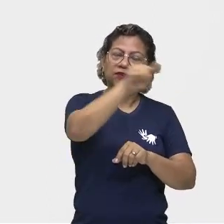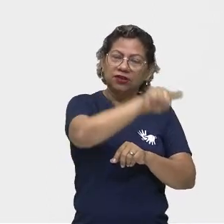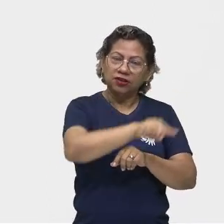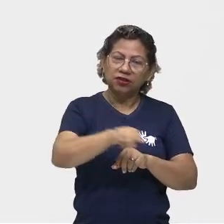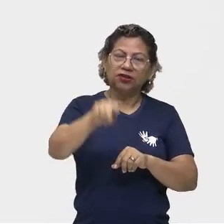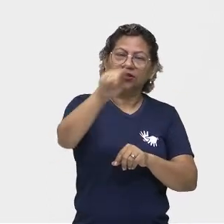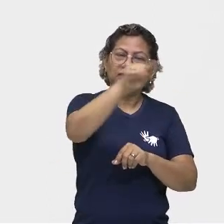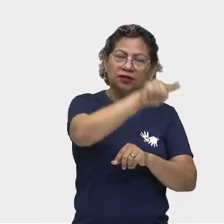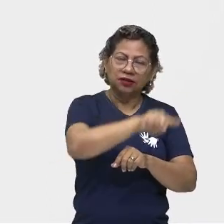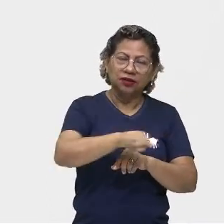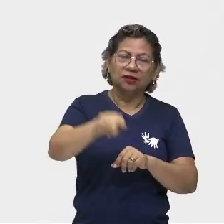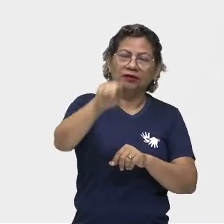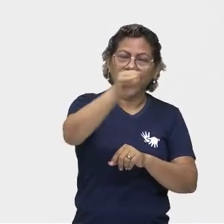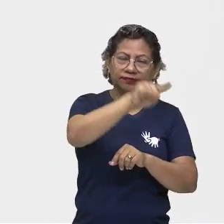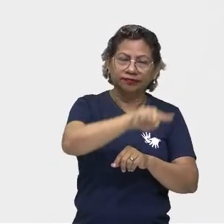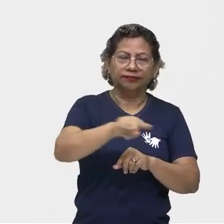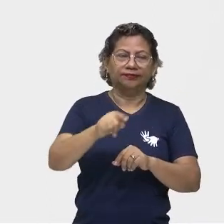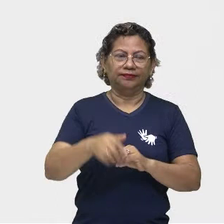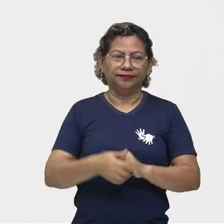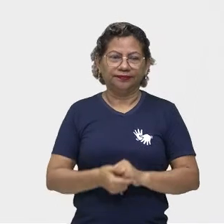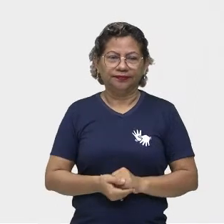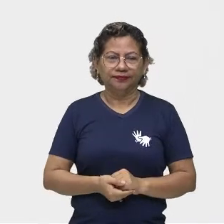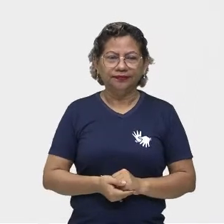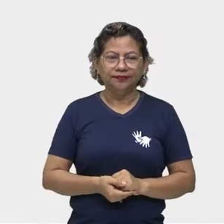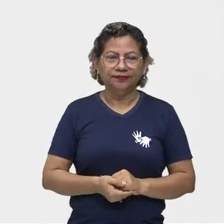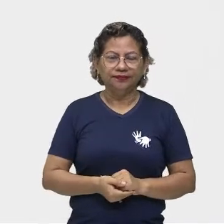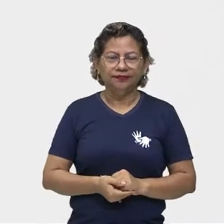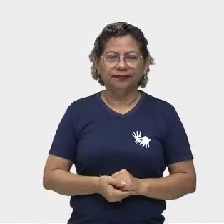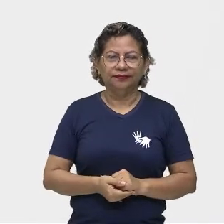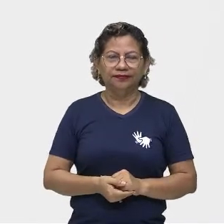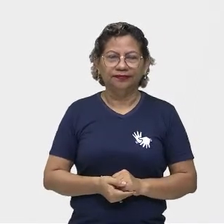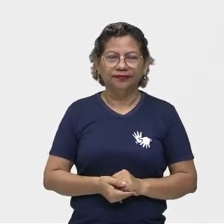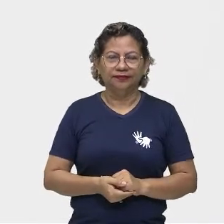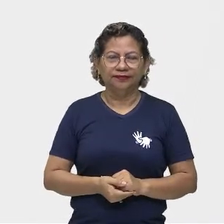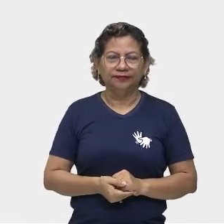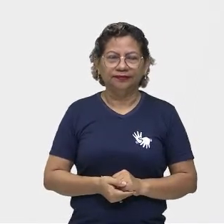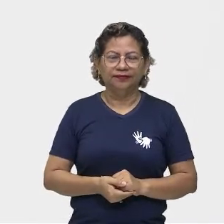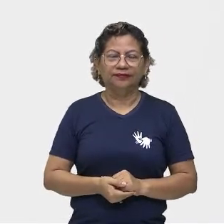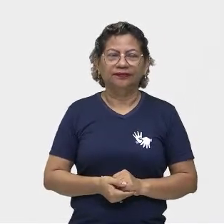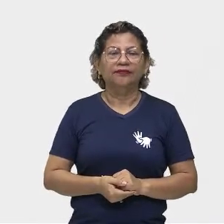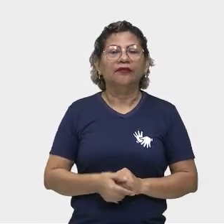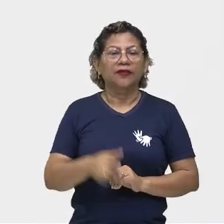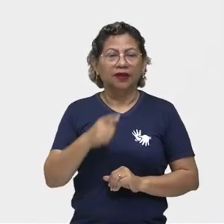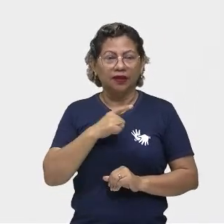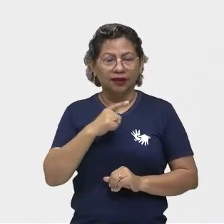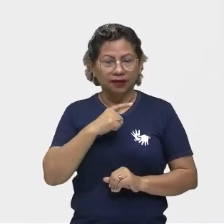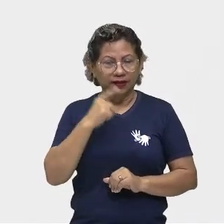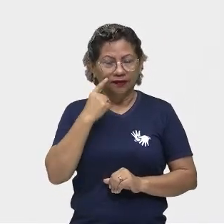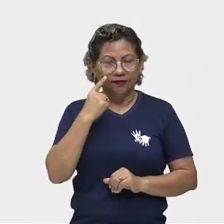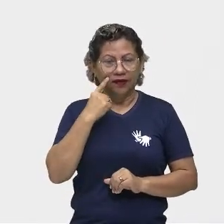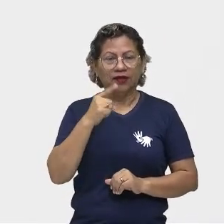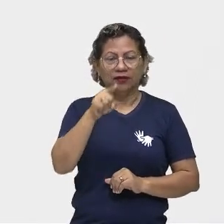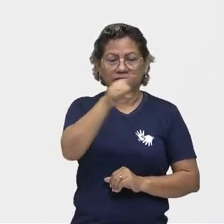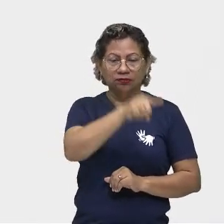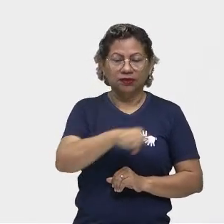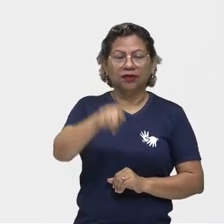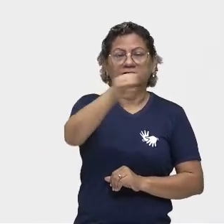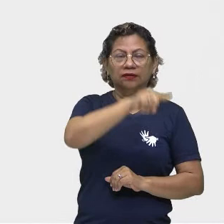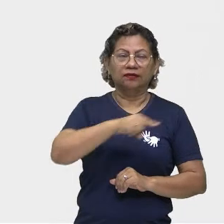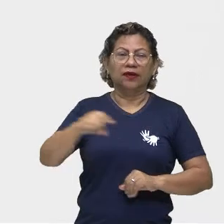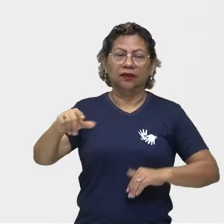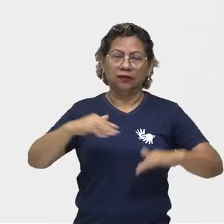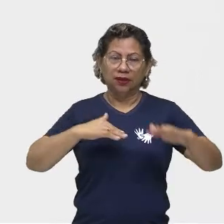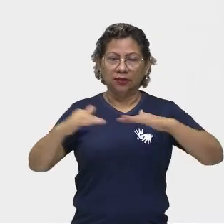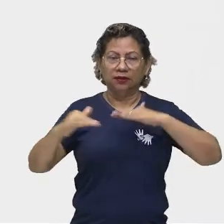girar, né? Vamos desfazer aqui. Olha só, o movimento que vai realizar aqui na roda. Com o movimento